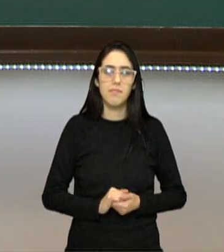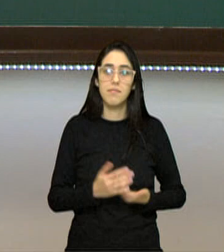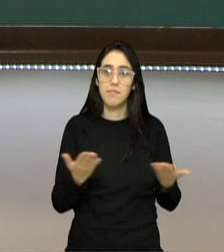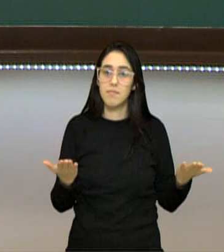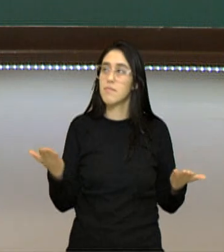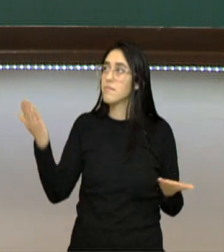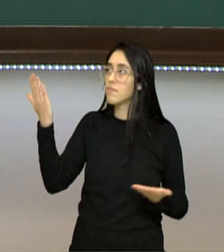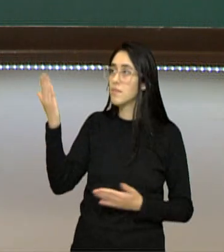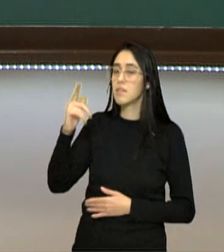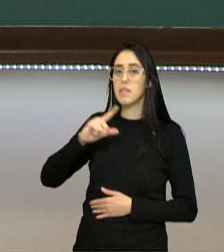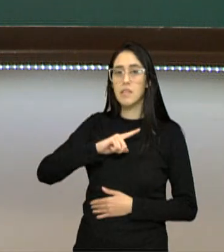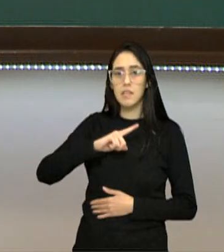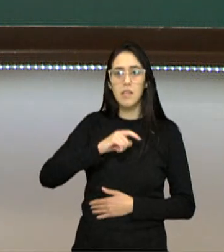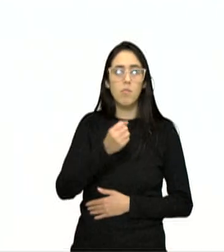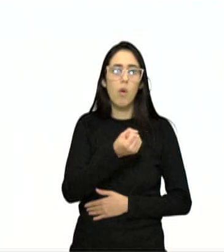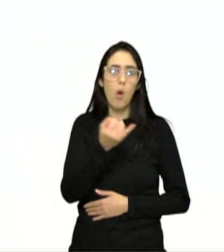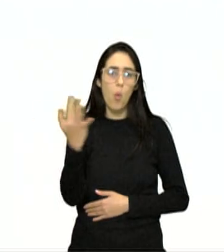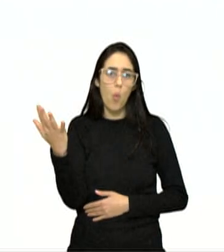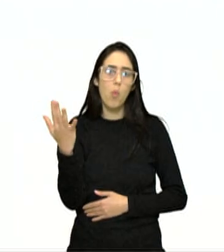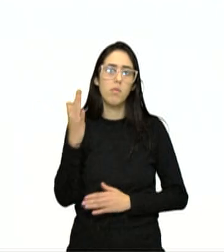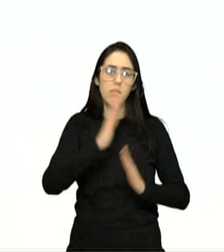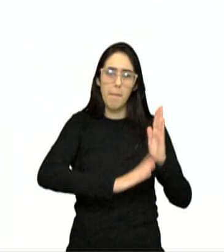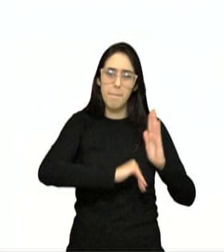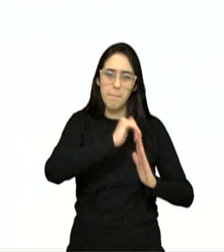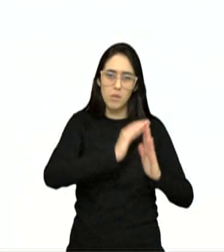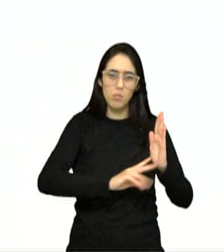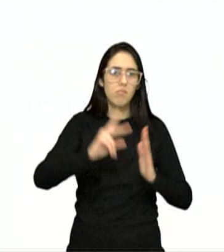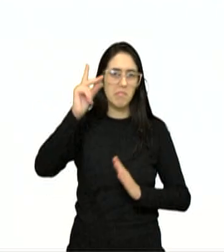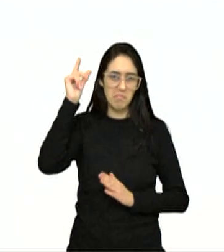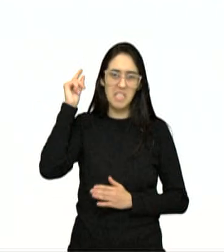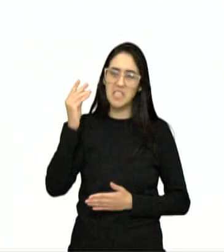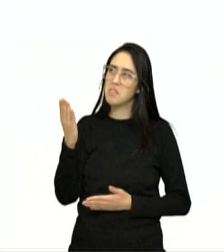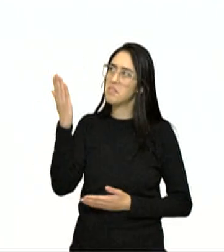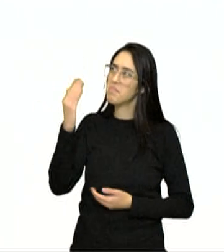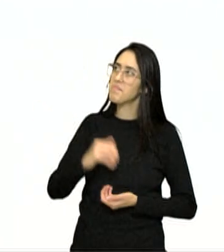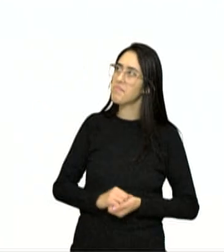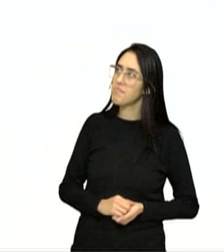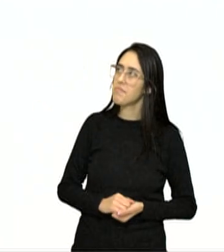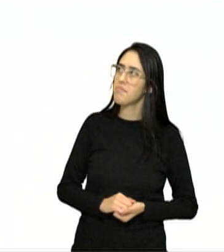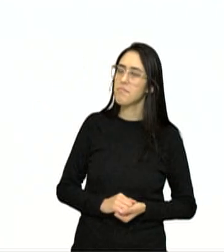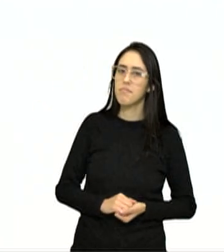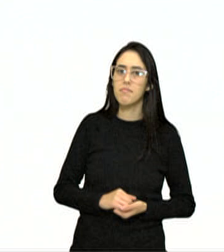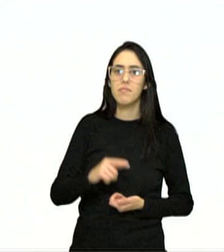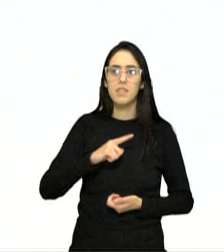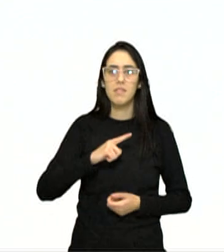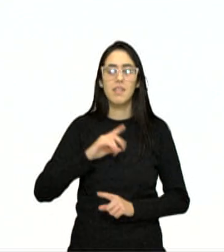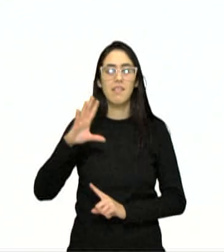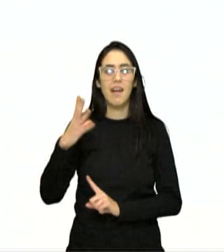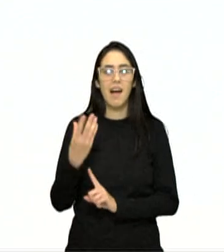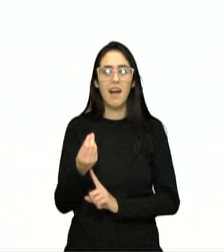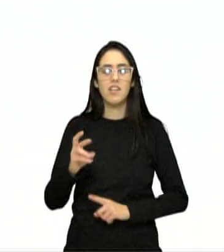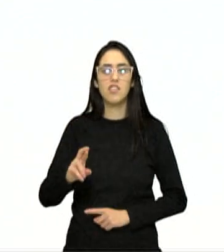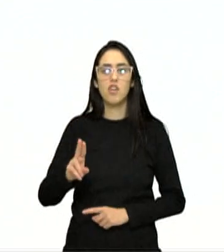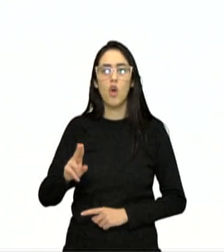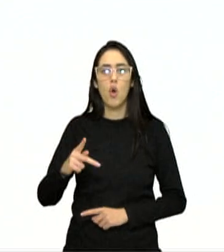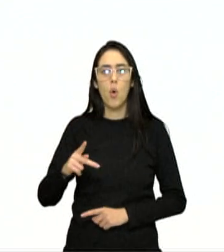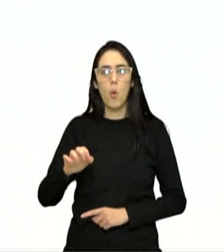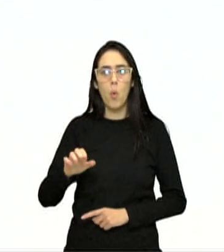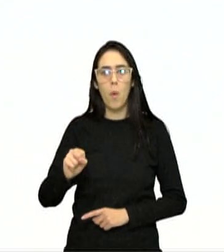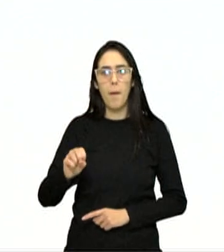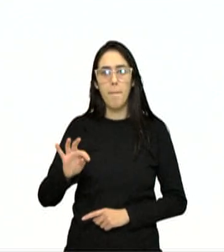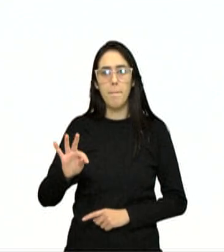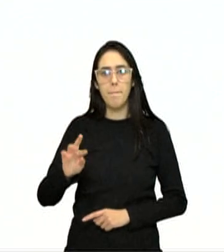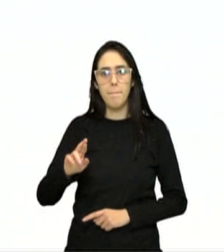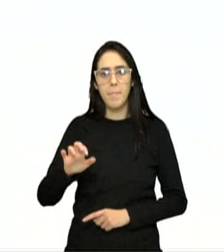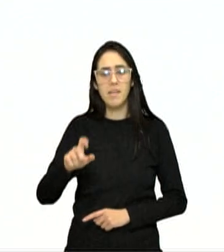temos um exemplo de algumas dessas pinturas que o homem primitivo realizava. Exemplo de arte rupestre representando cena do